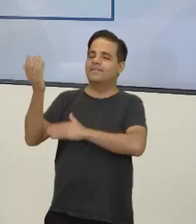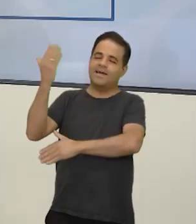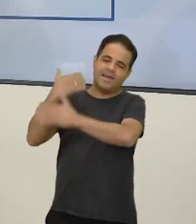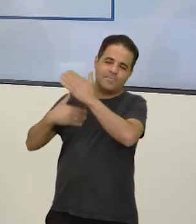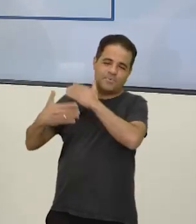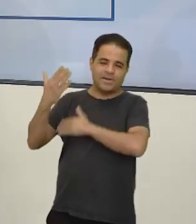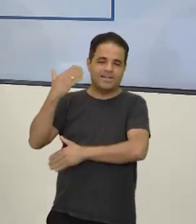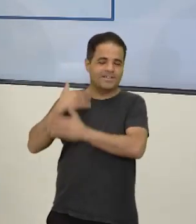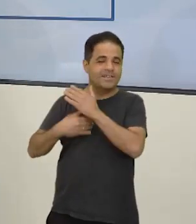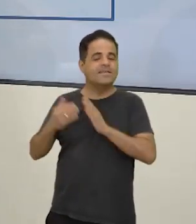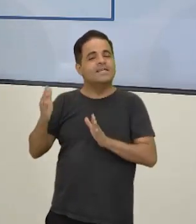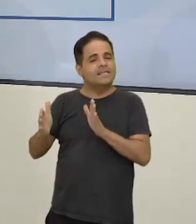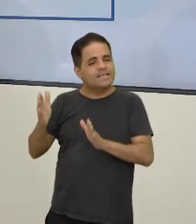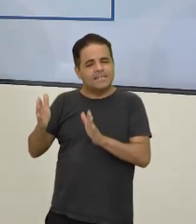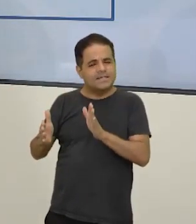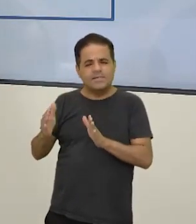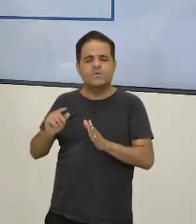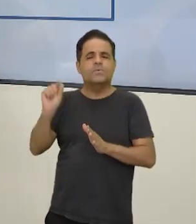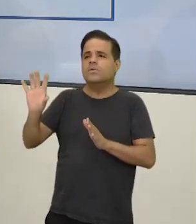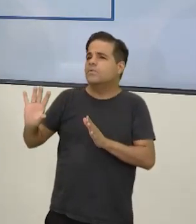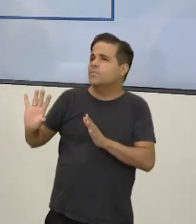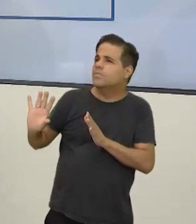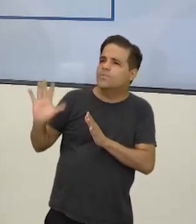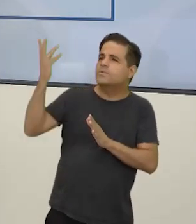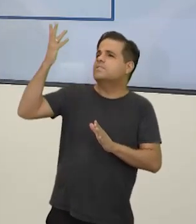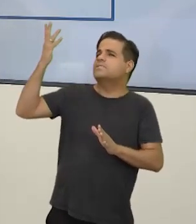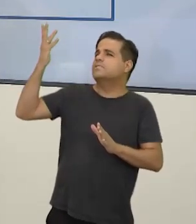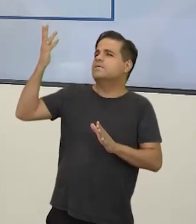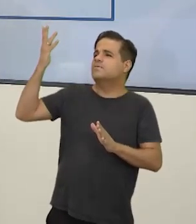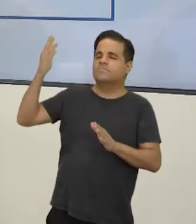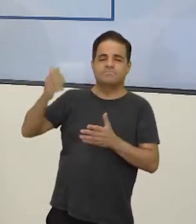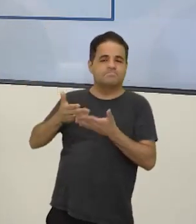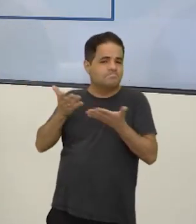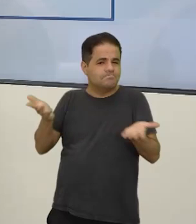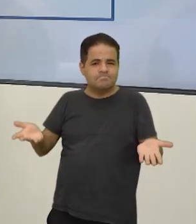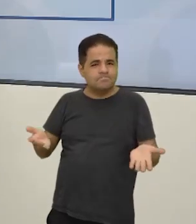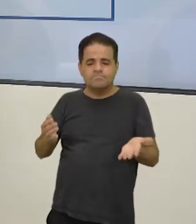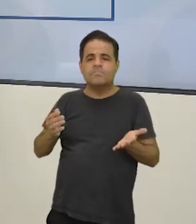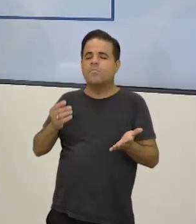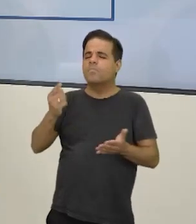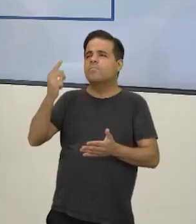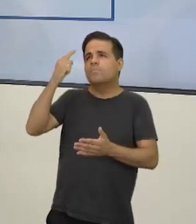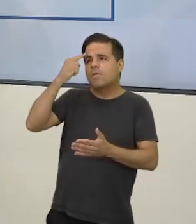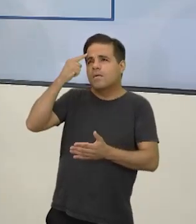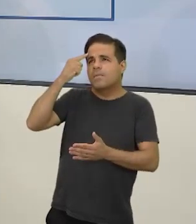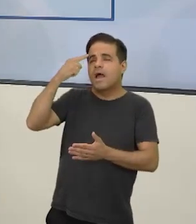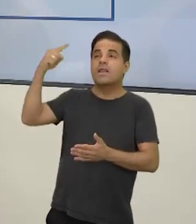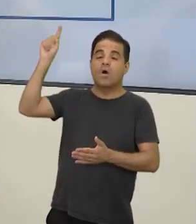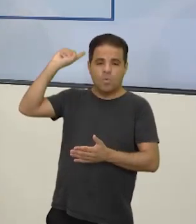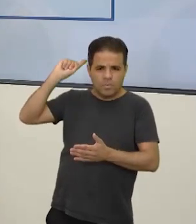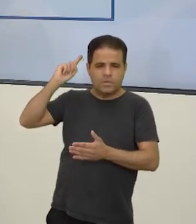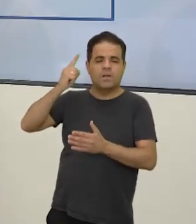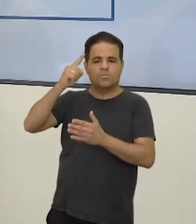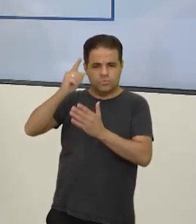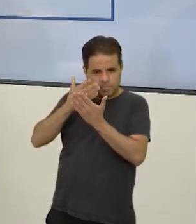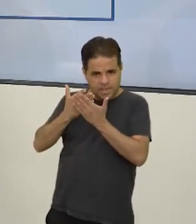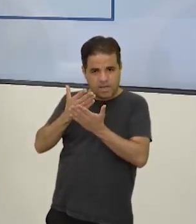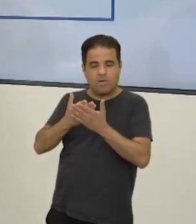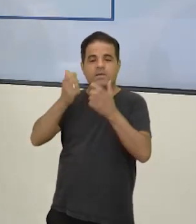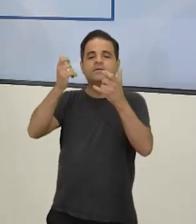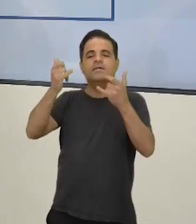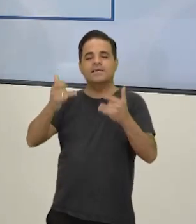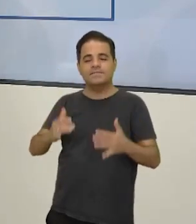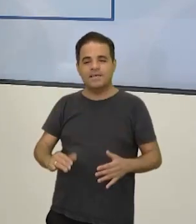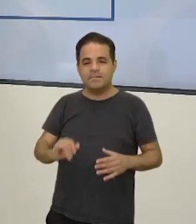época influencia o que está acontecendo. Porque, vamos voltar, na última aula falamos de